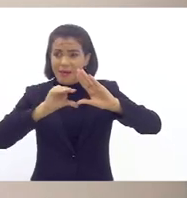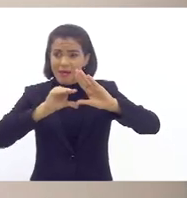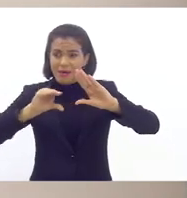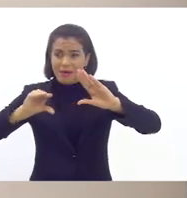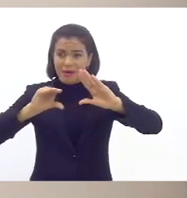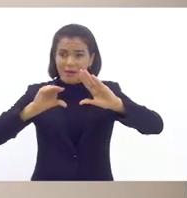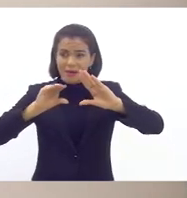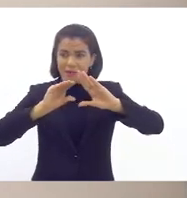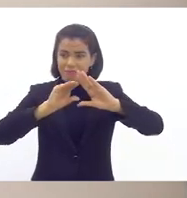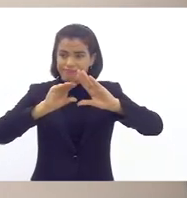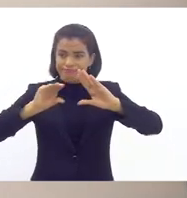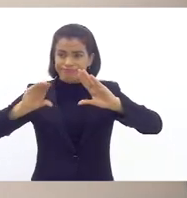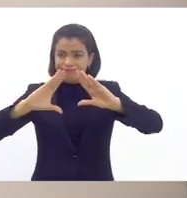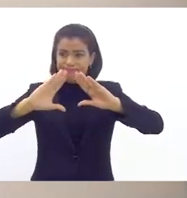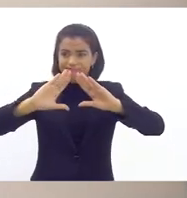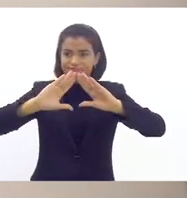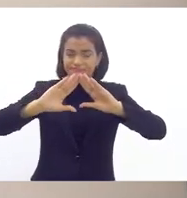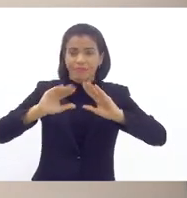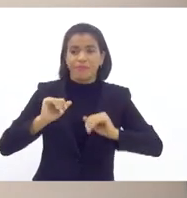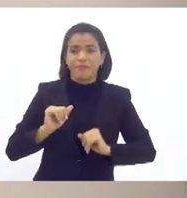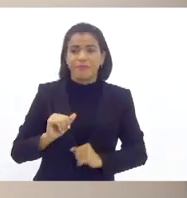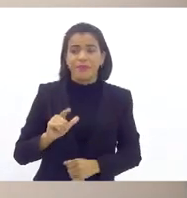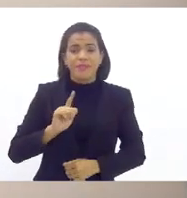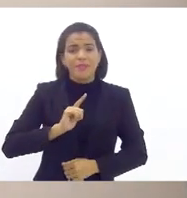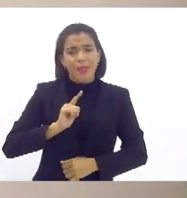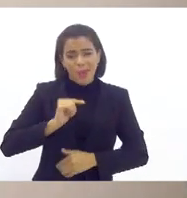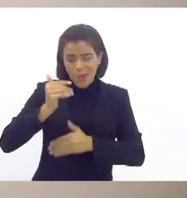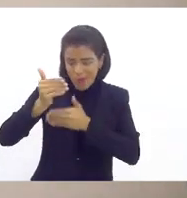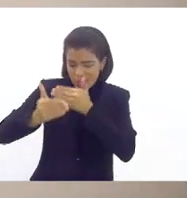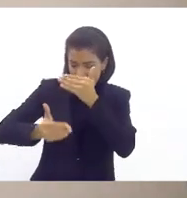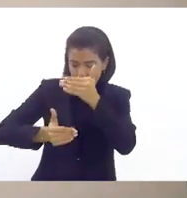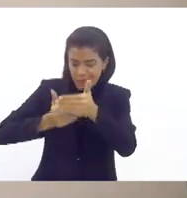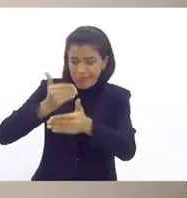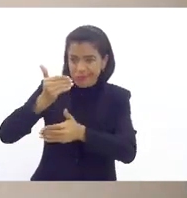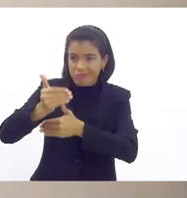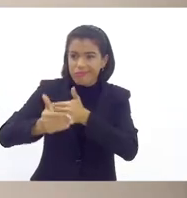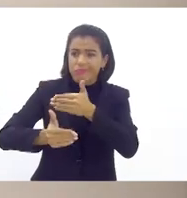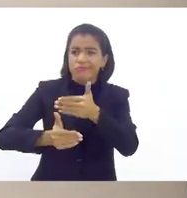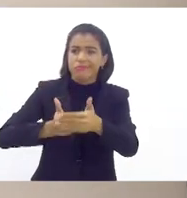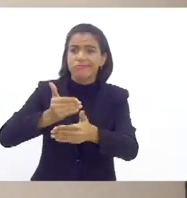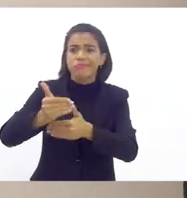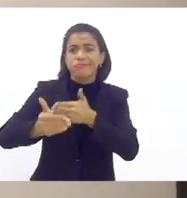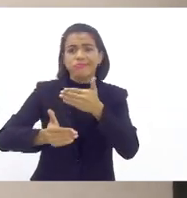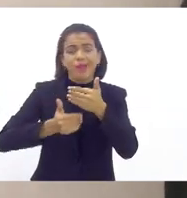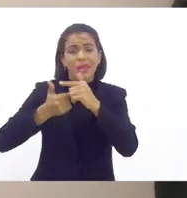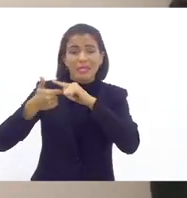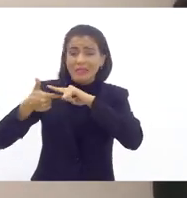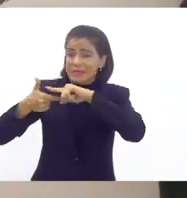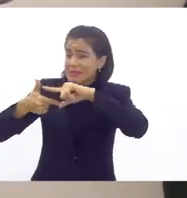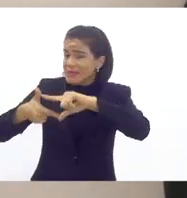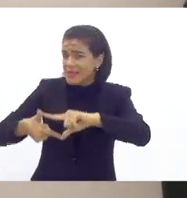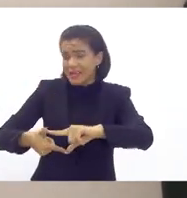um processo tradicional